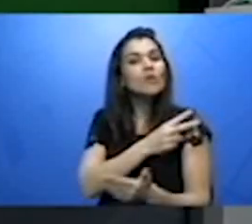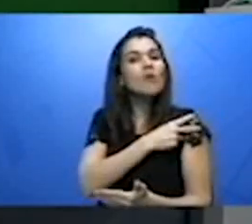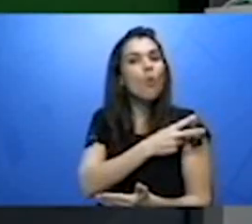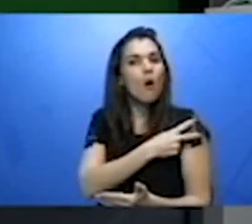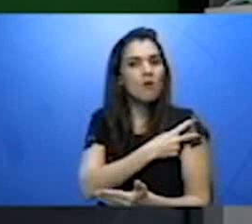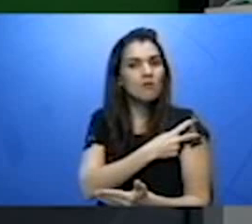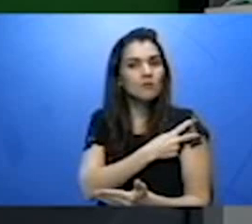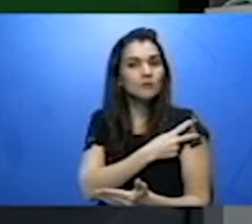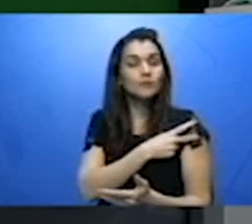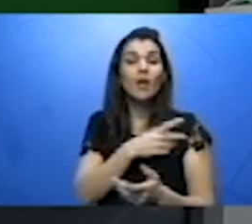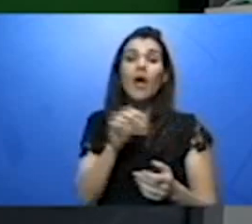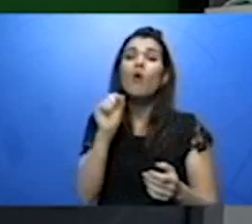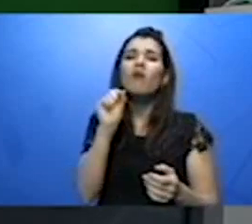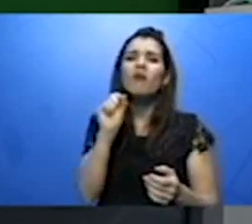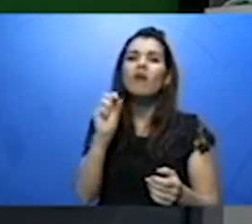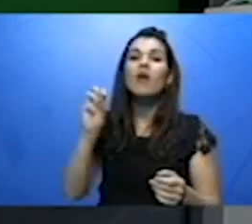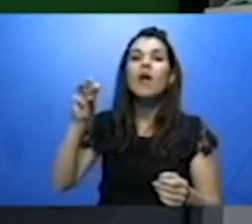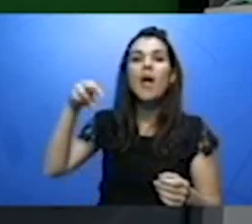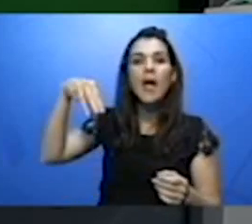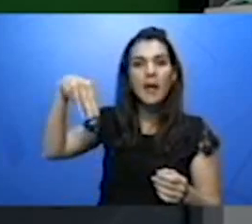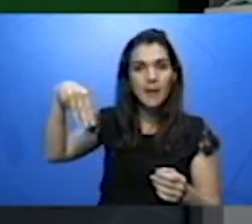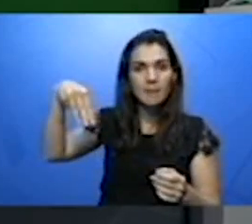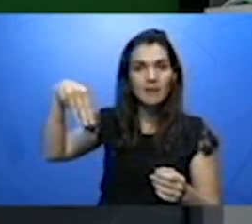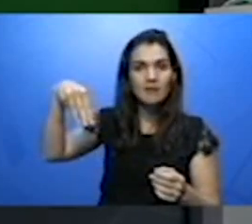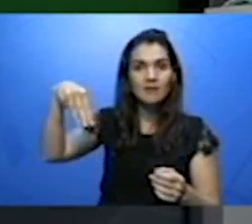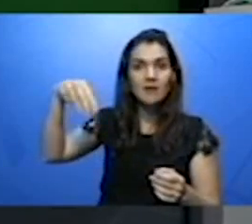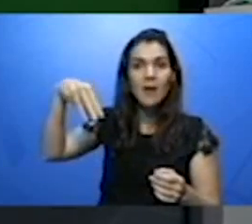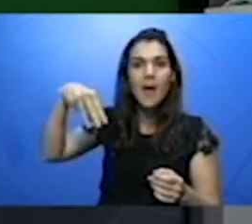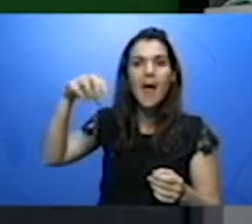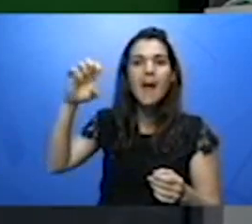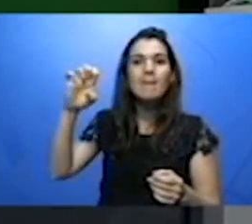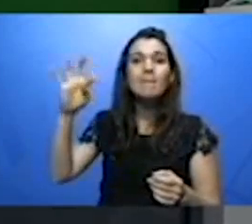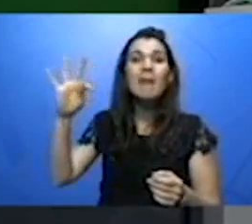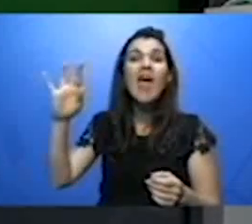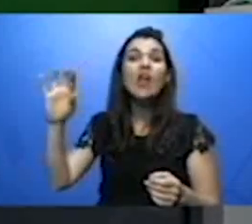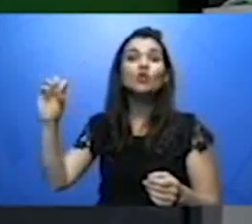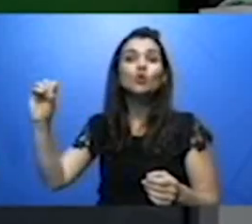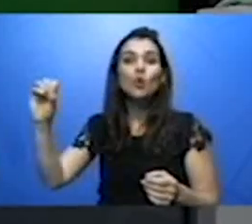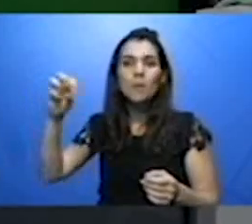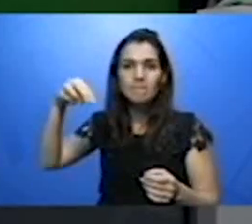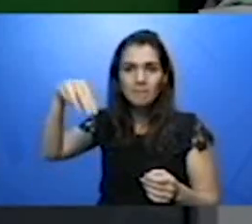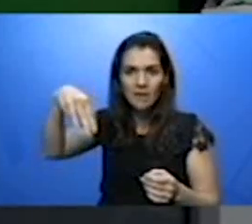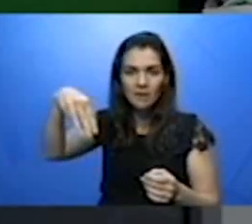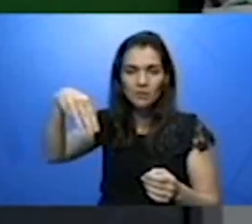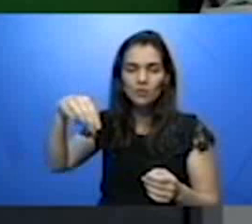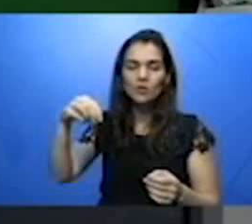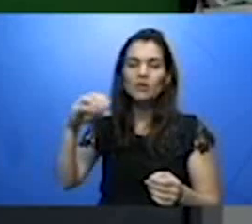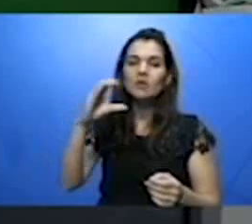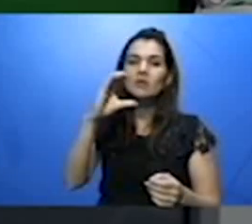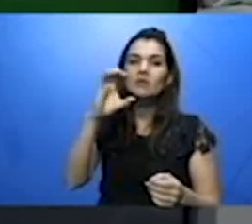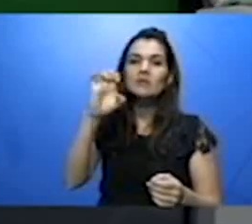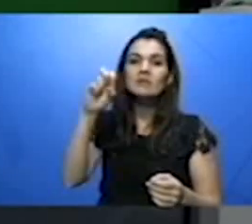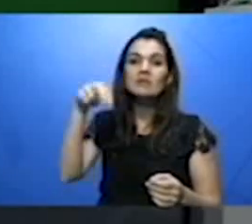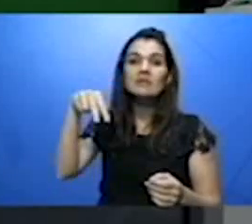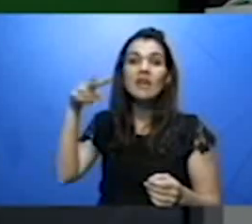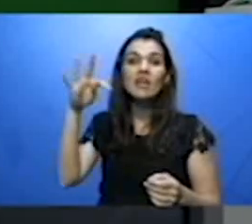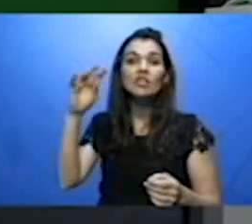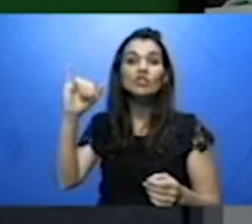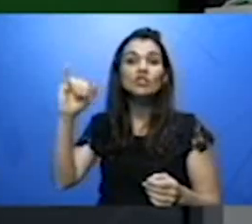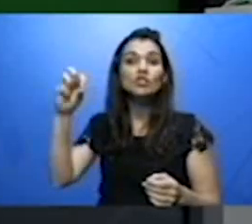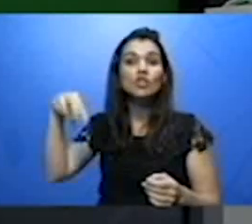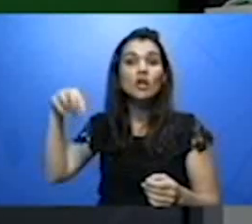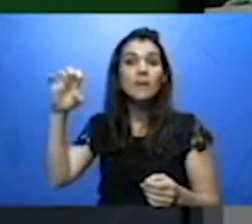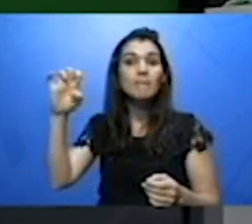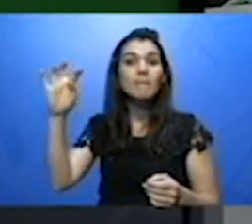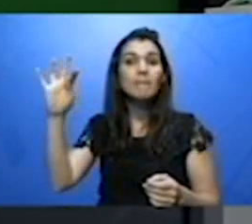metro né representado pela letrinha m ou centímetro cm e